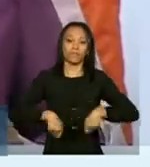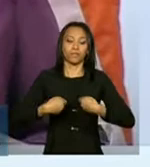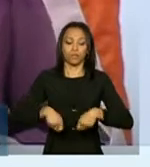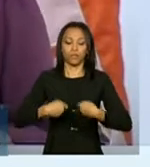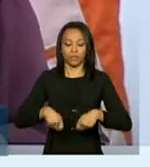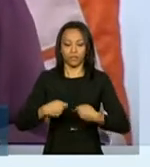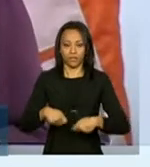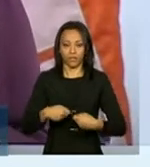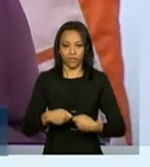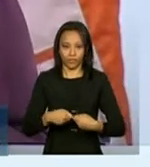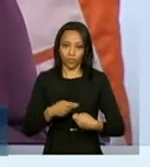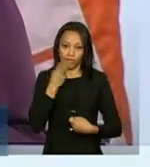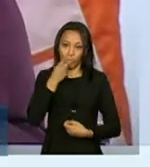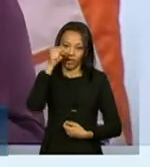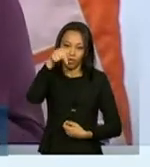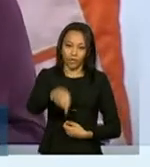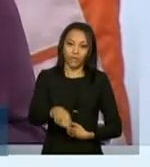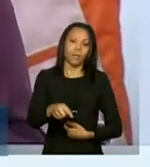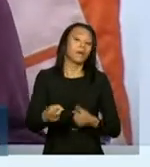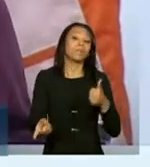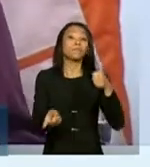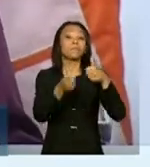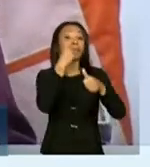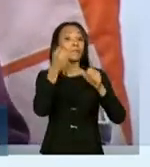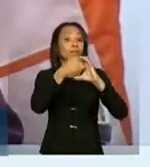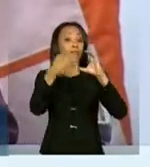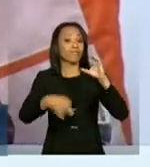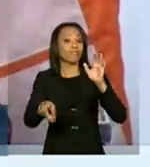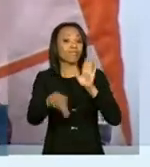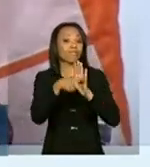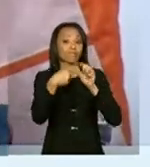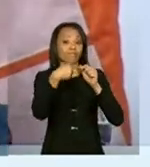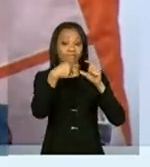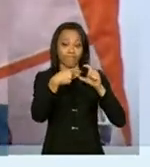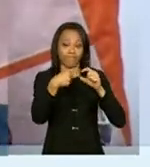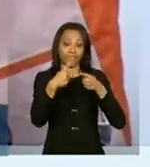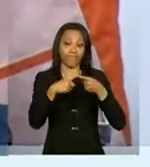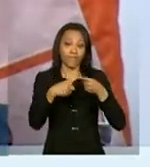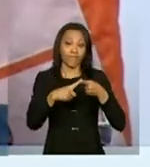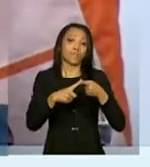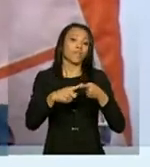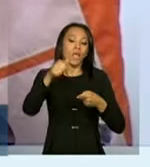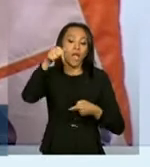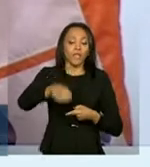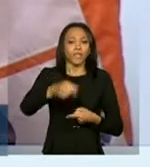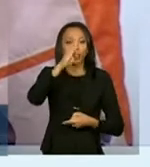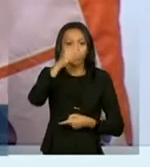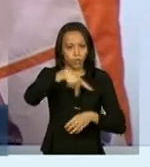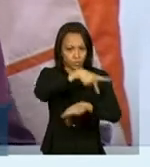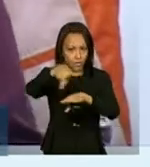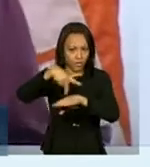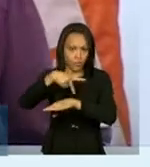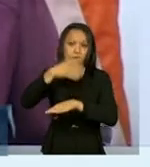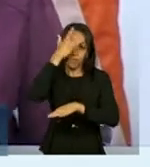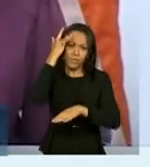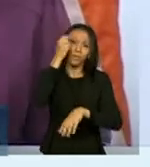necessárias de ser mencionadas. A primeira, o fato no Brasil dos